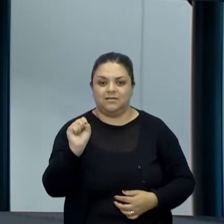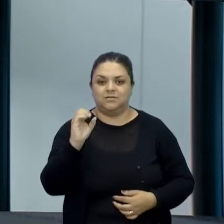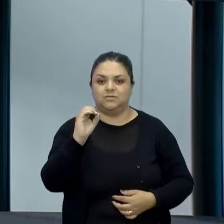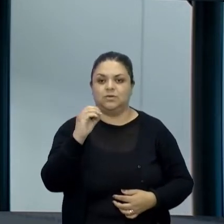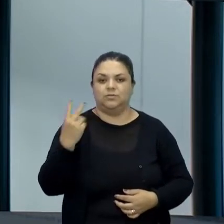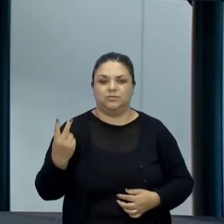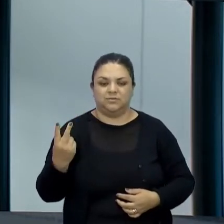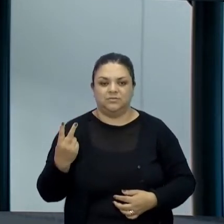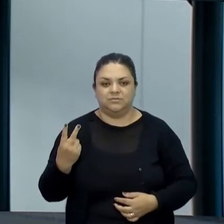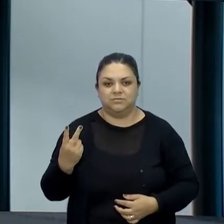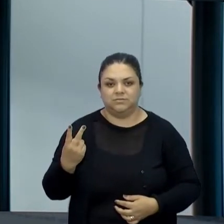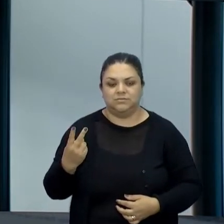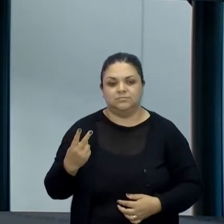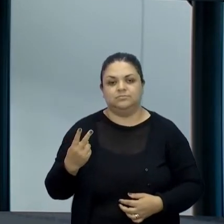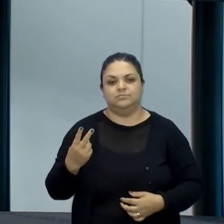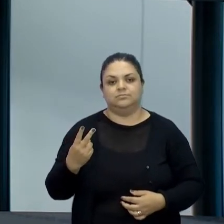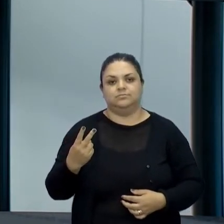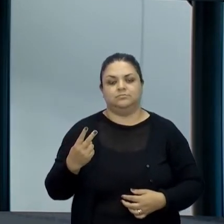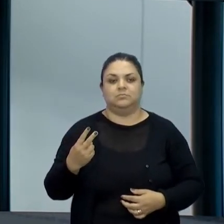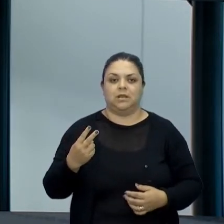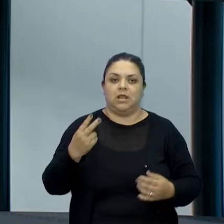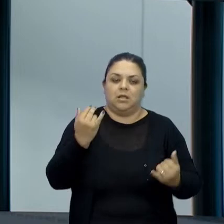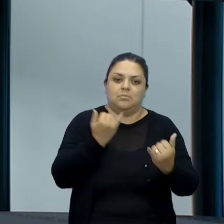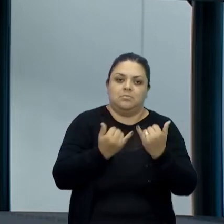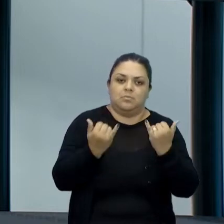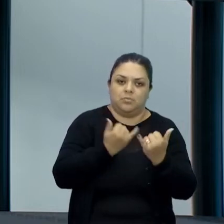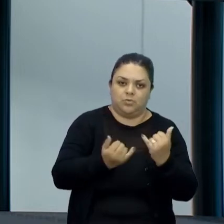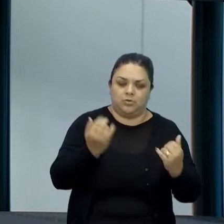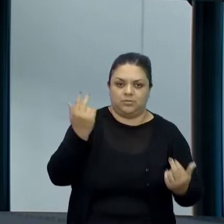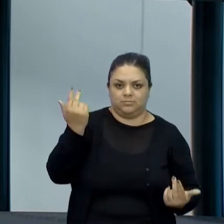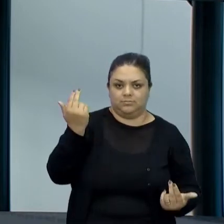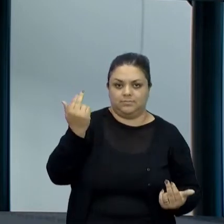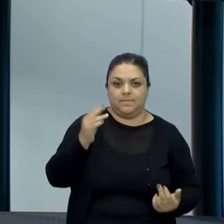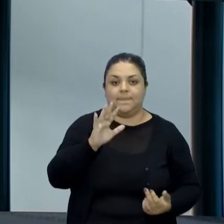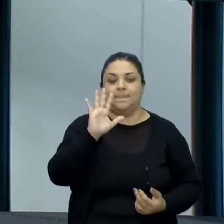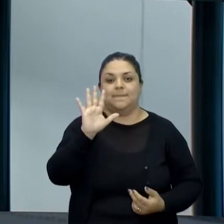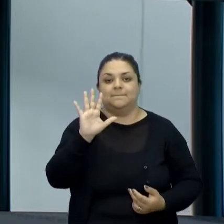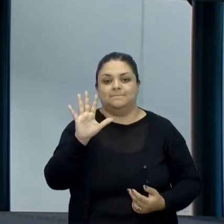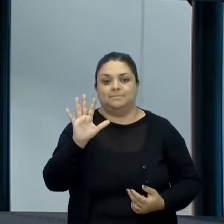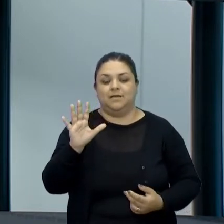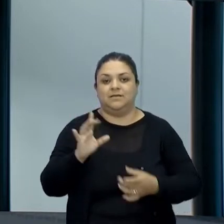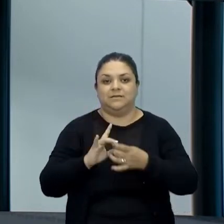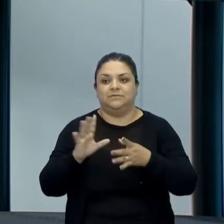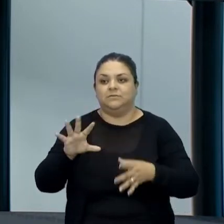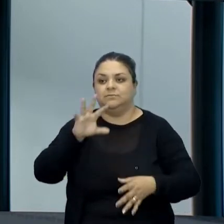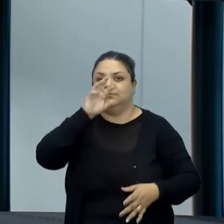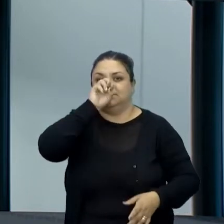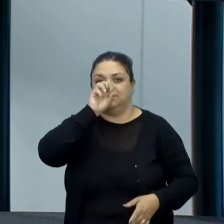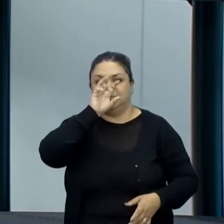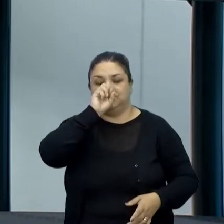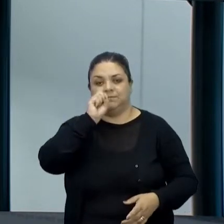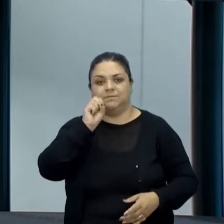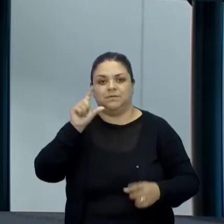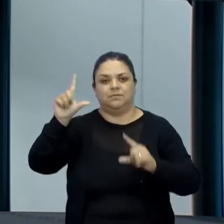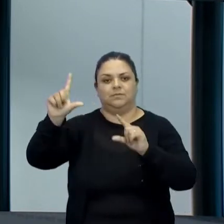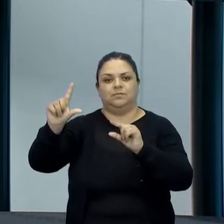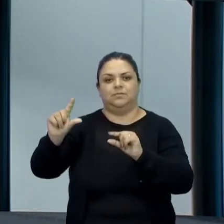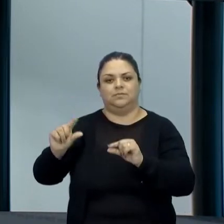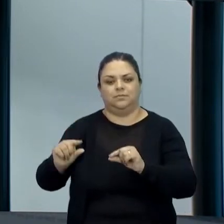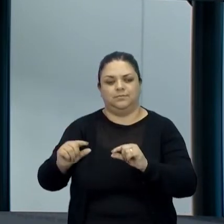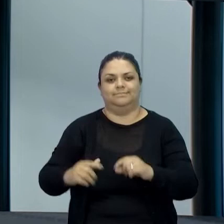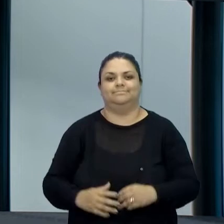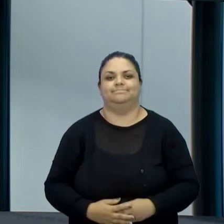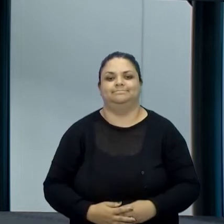vai estar, apesar de ter a mesma proporção, a quantidade dele disponível vai ser menor. Isso vai fazer com